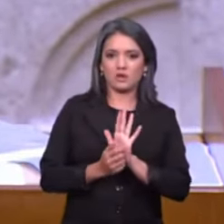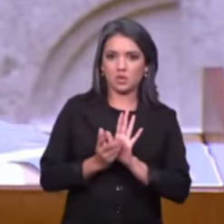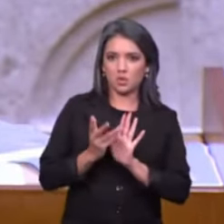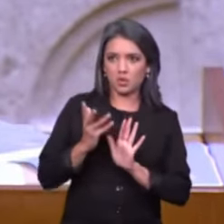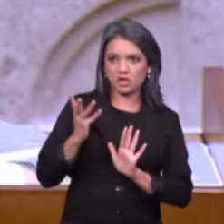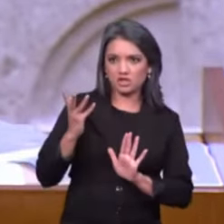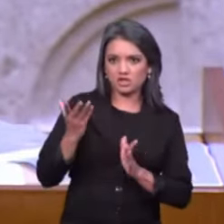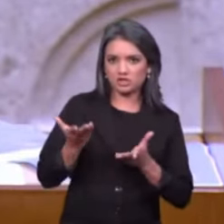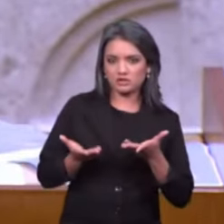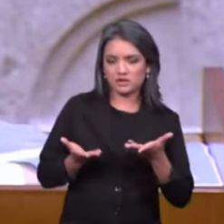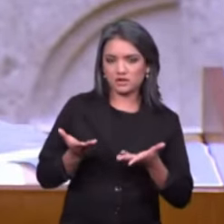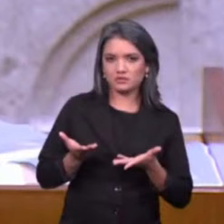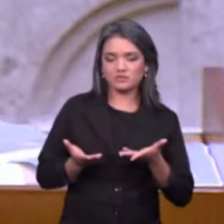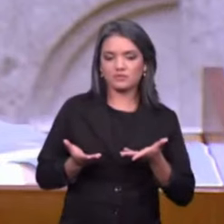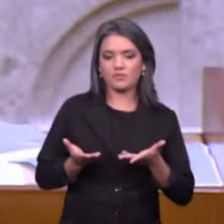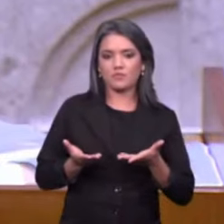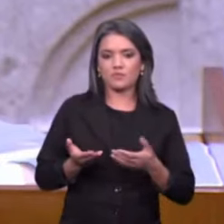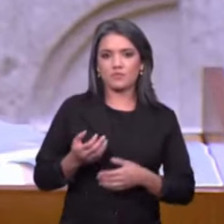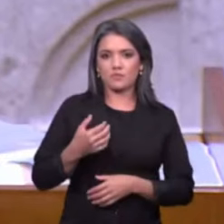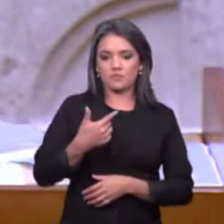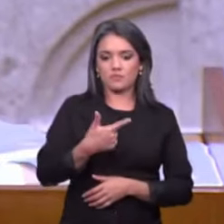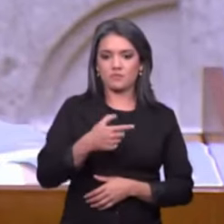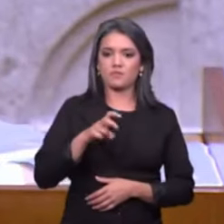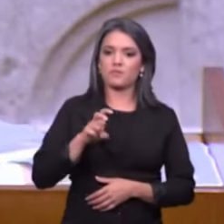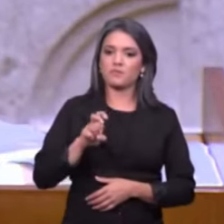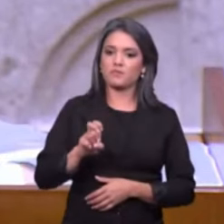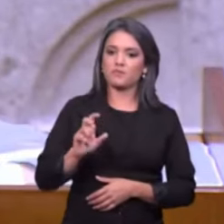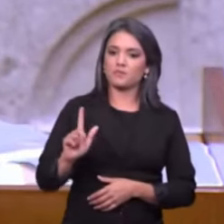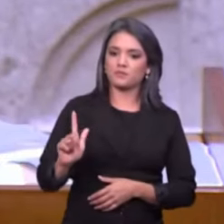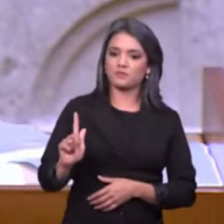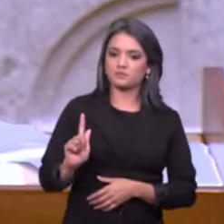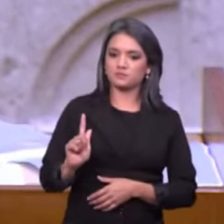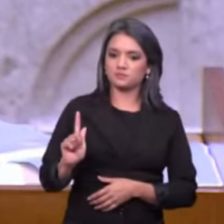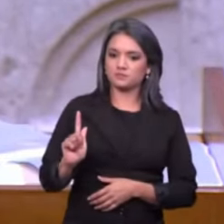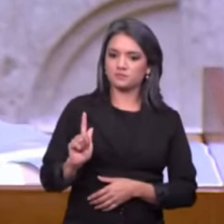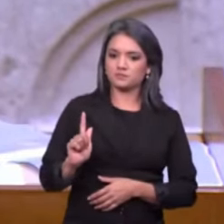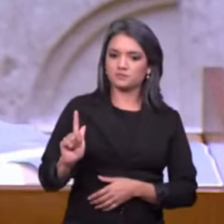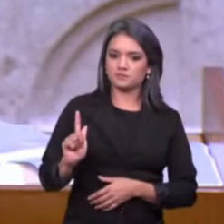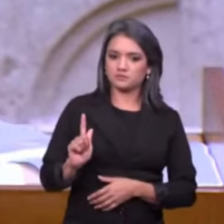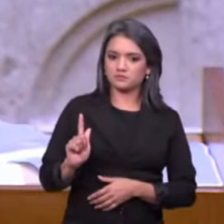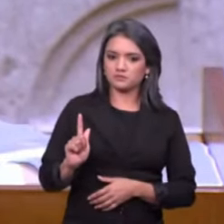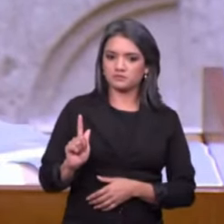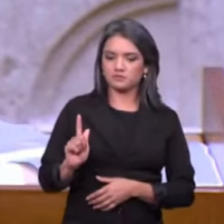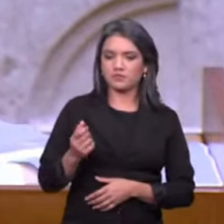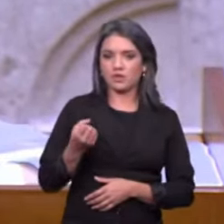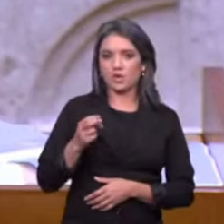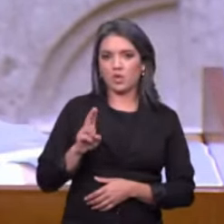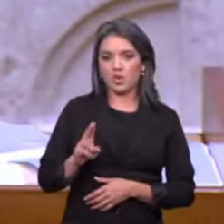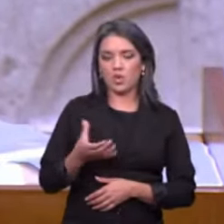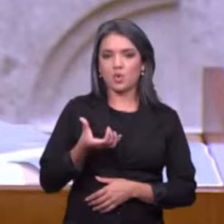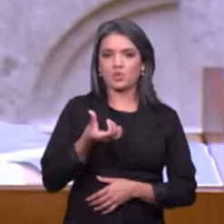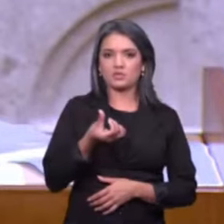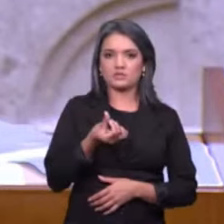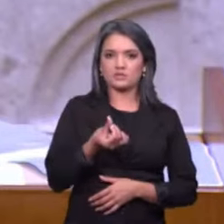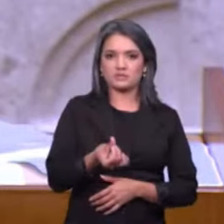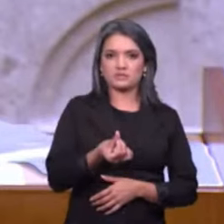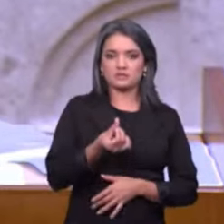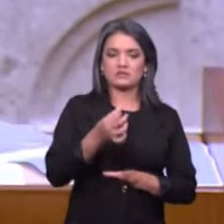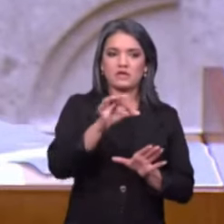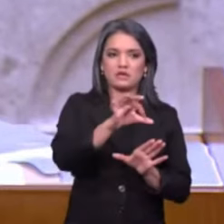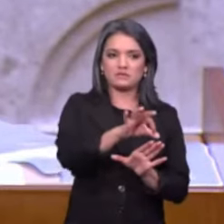mas fixaram a quantidade de 25 gramas ou seis plantas fêmeas,